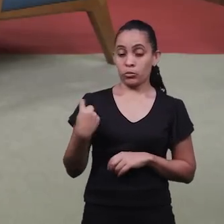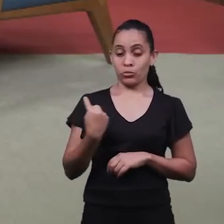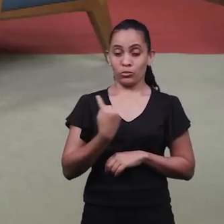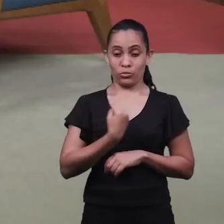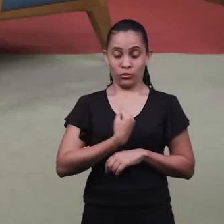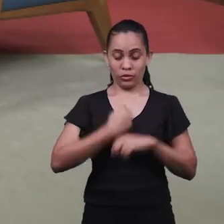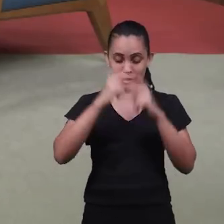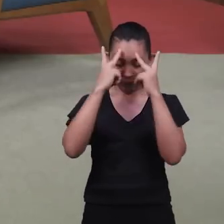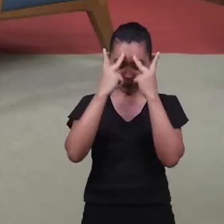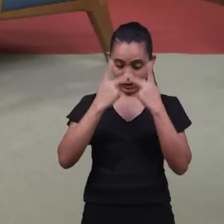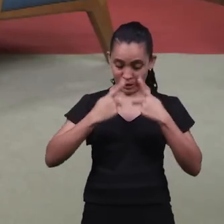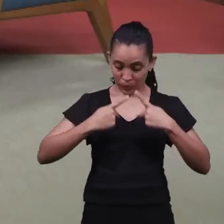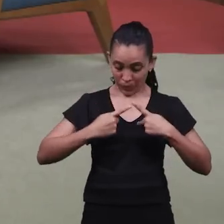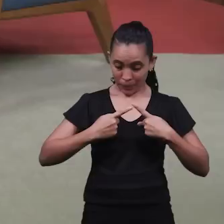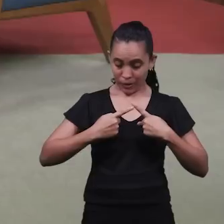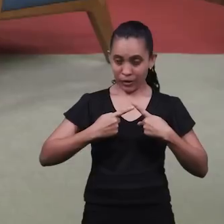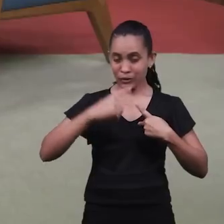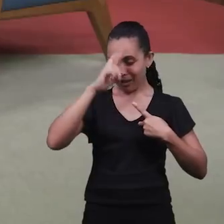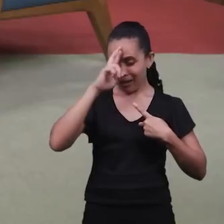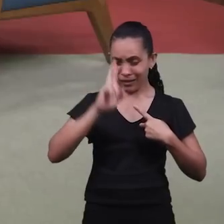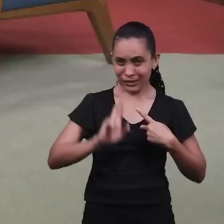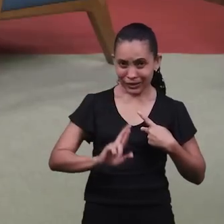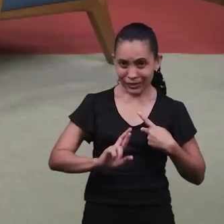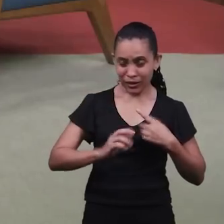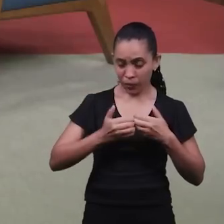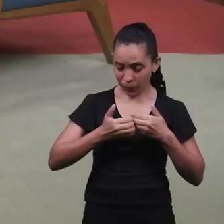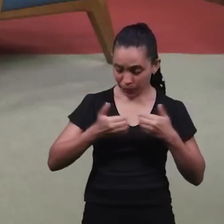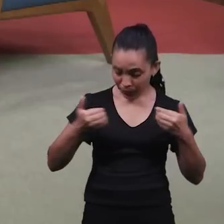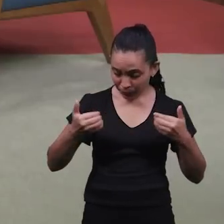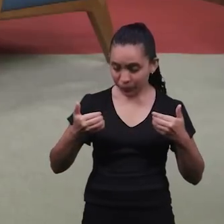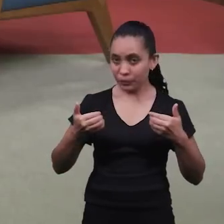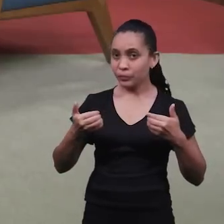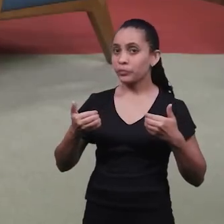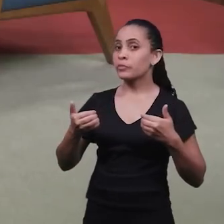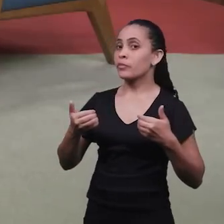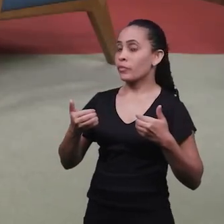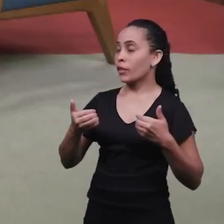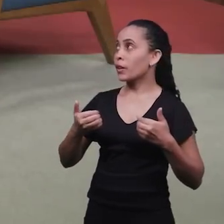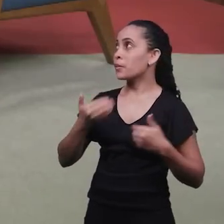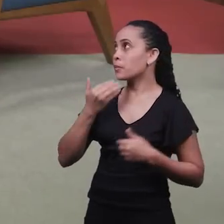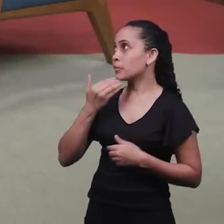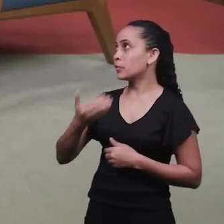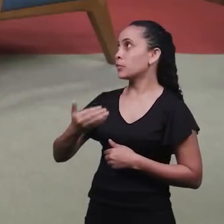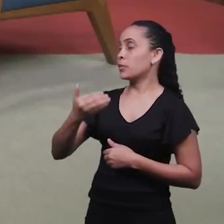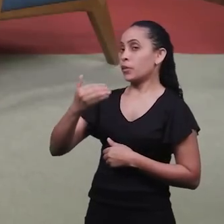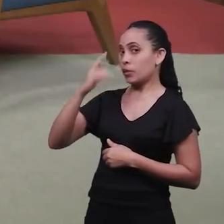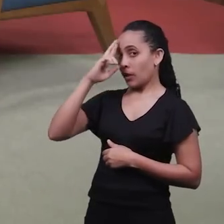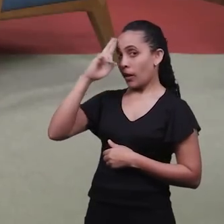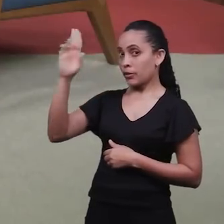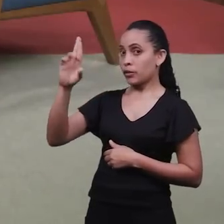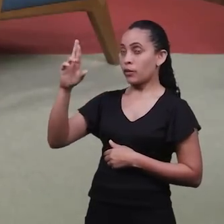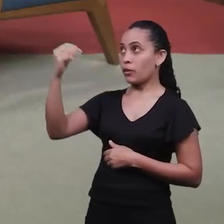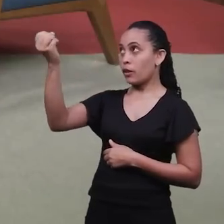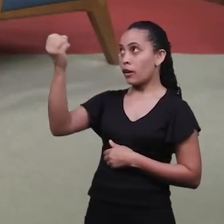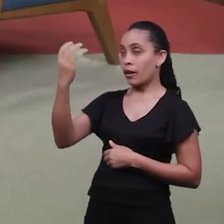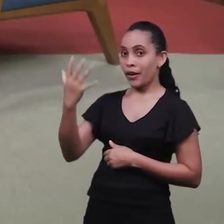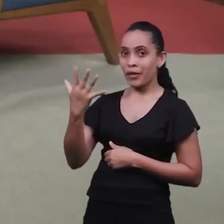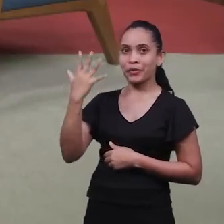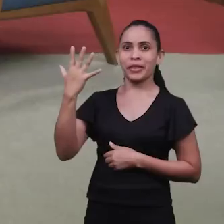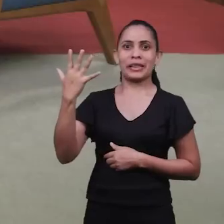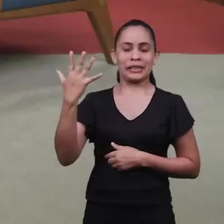daquilo que é o humano, o carnal, a razão, e entramos no espiritual, isso passa a ter uma